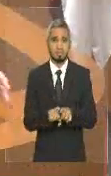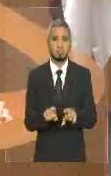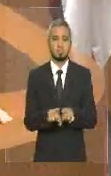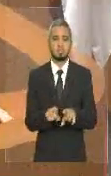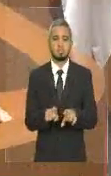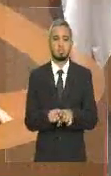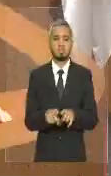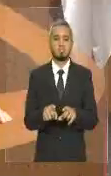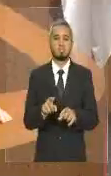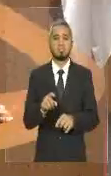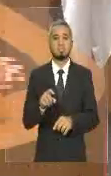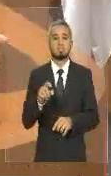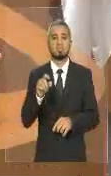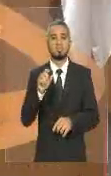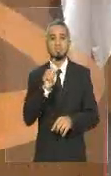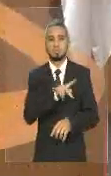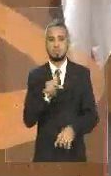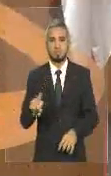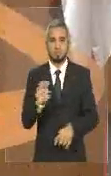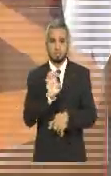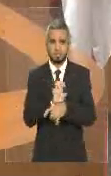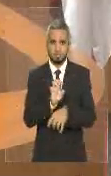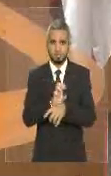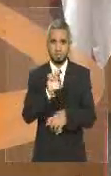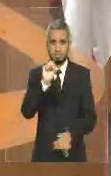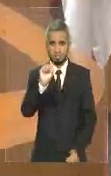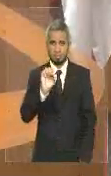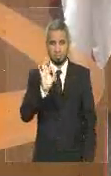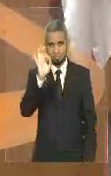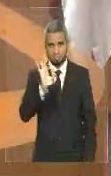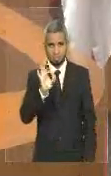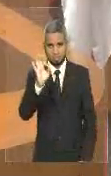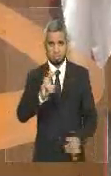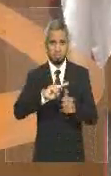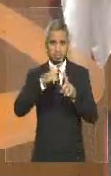de 8%, reajuste, inclusive,